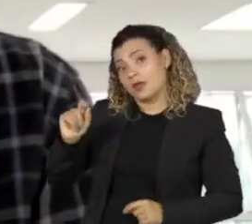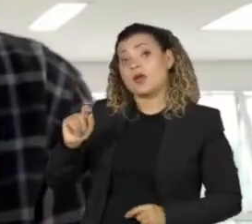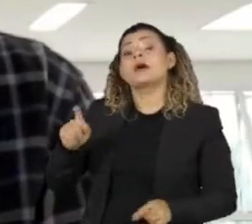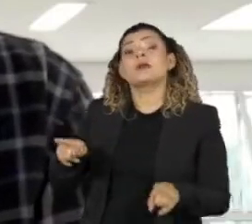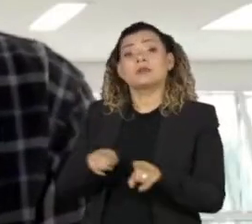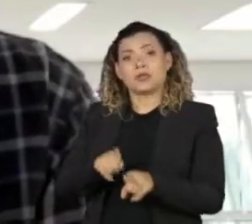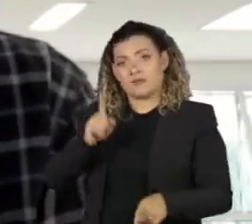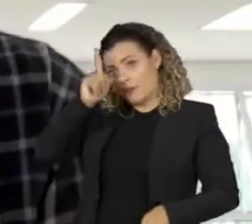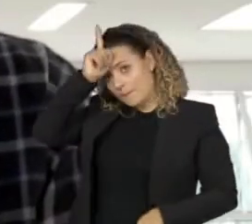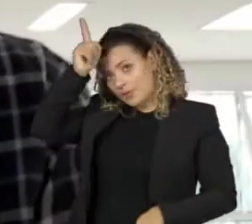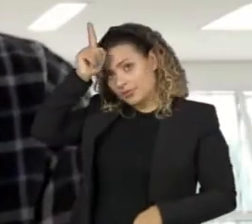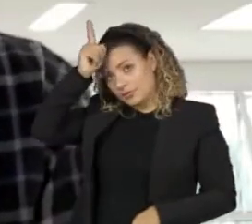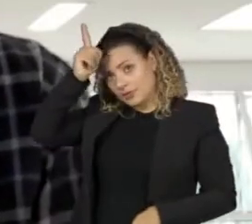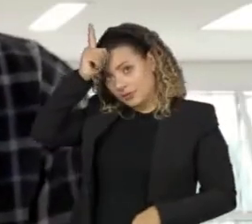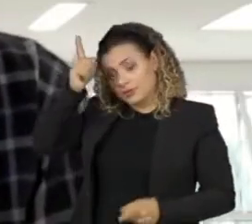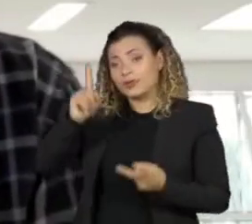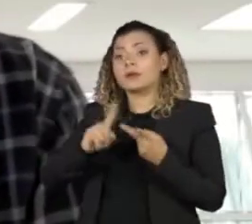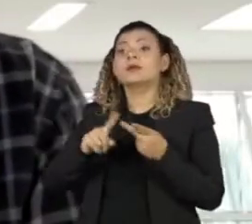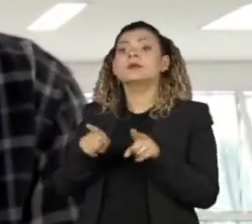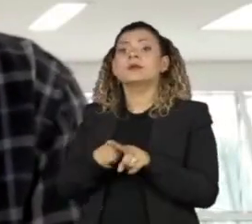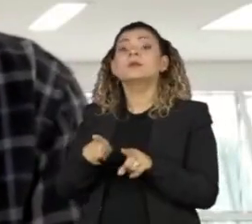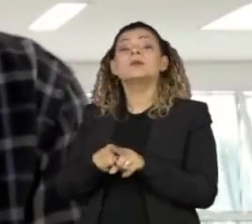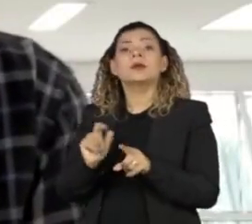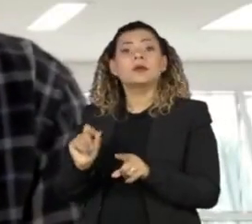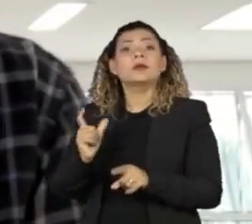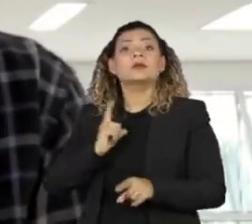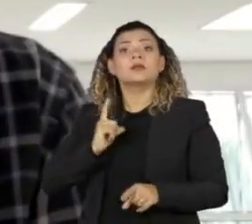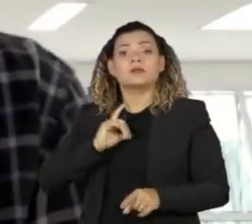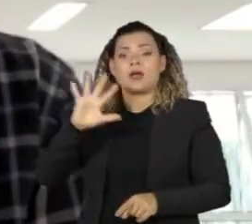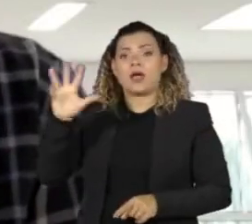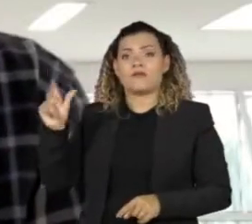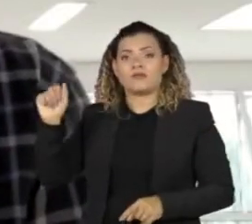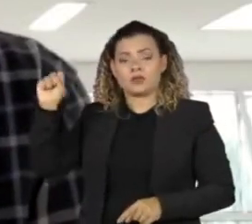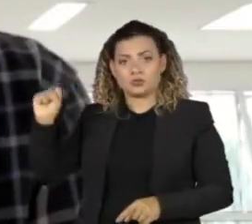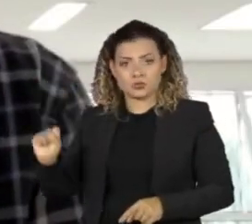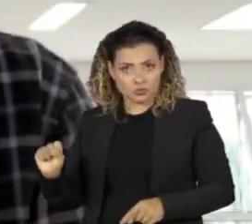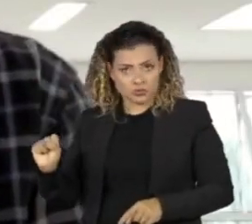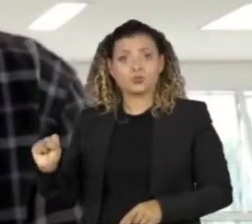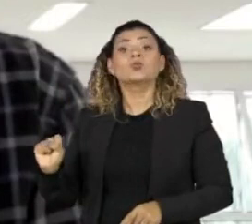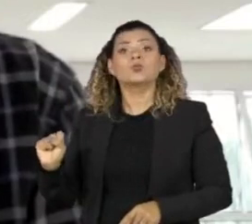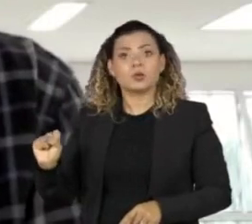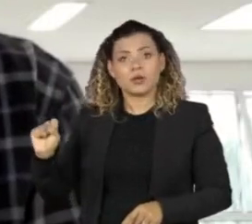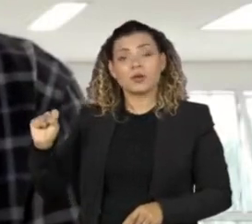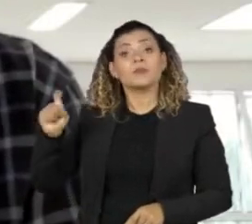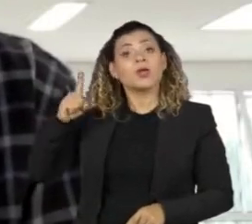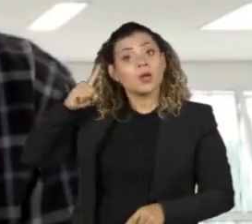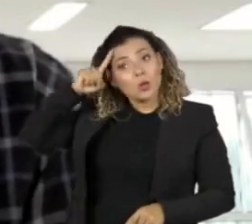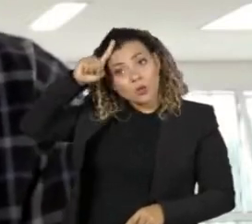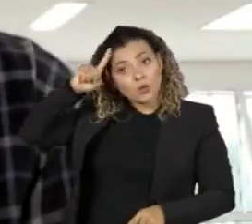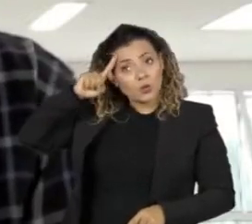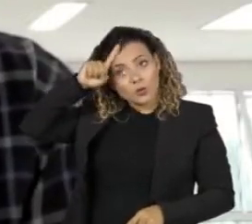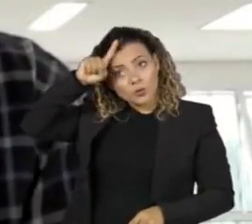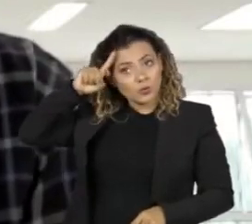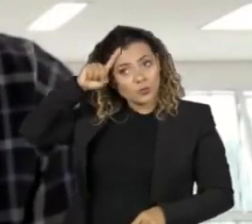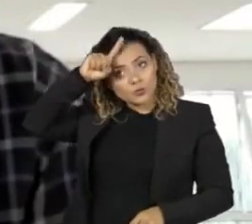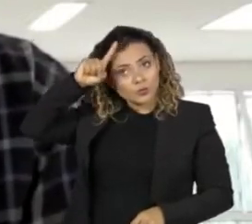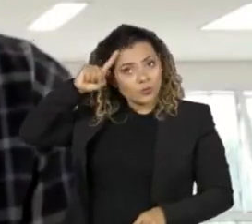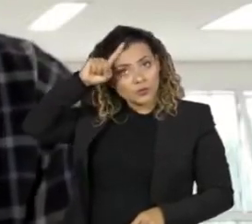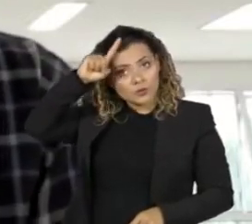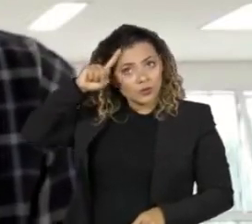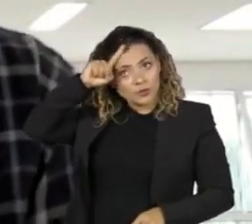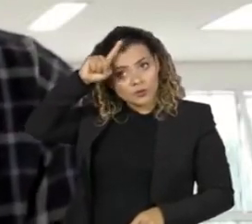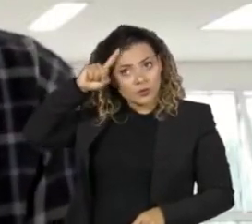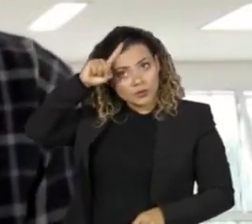Mandela, respectivamente nos Estados Unidos e na África do Sul. Eram duas lideranças negras que sofreram pressões,